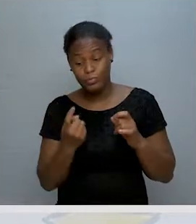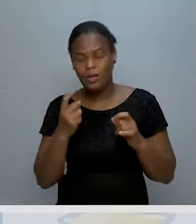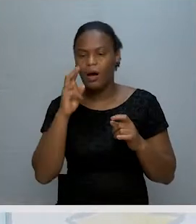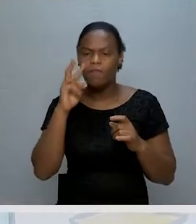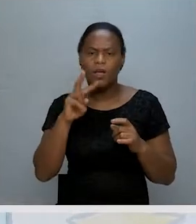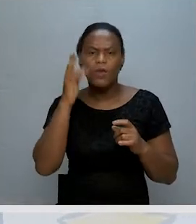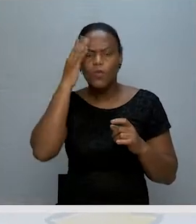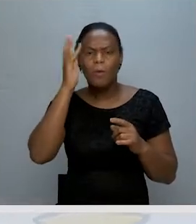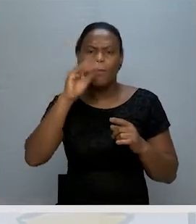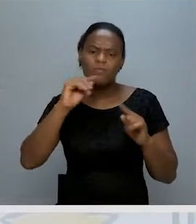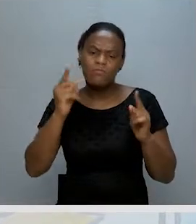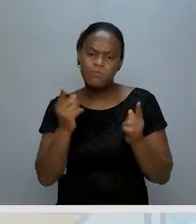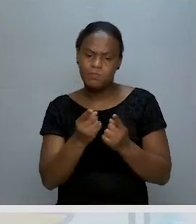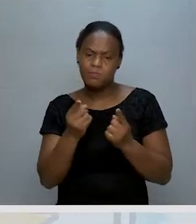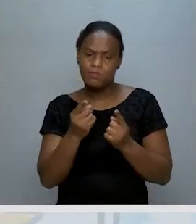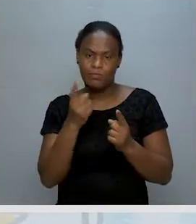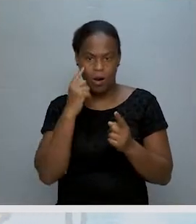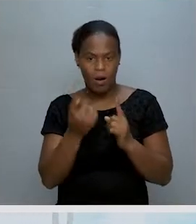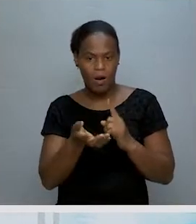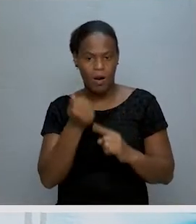encontrar outras